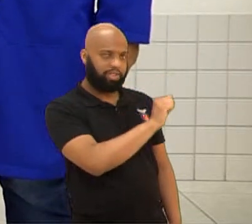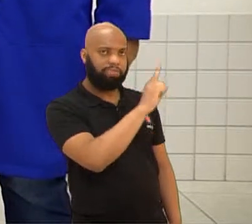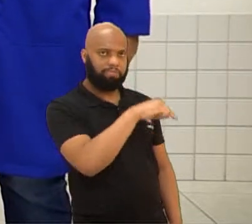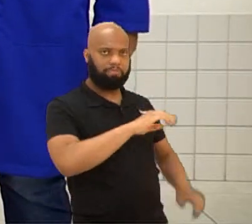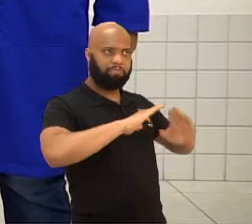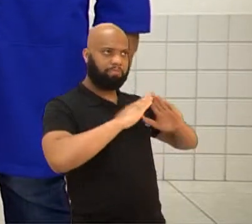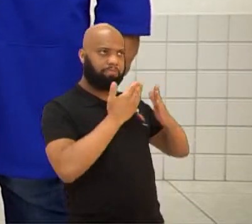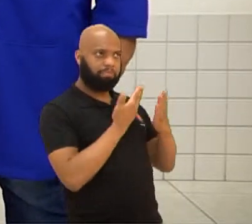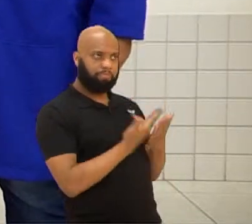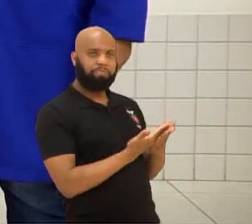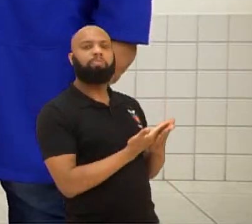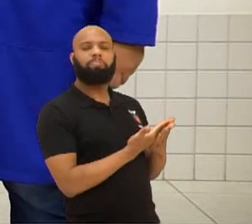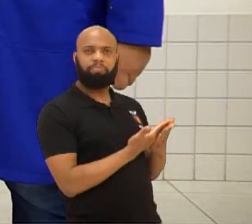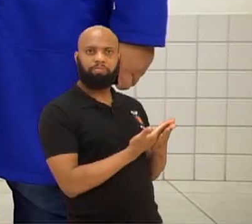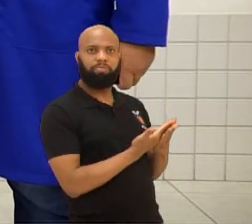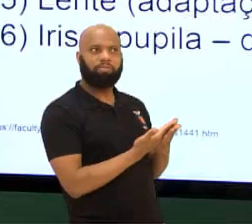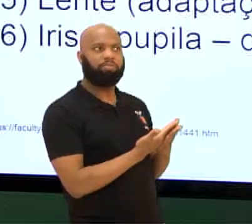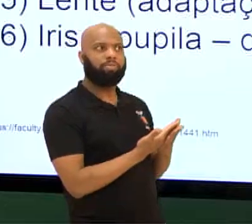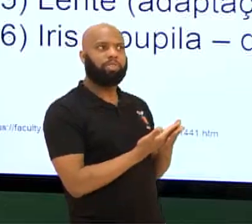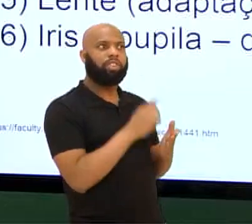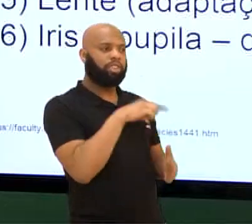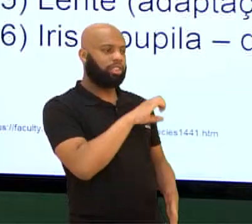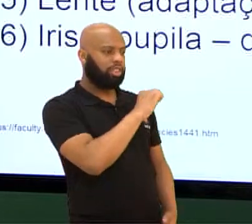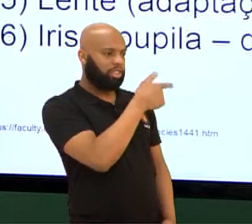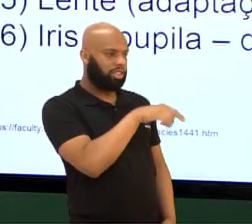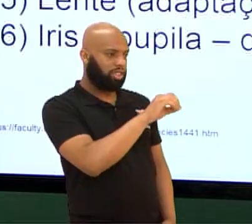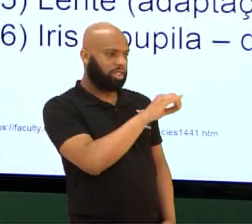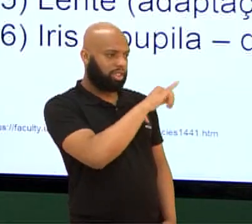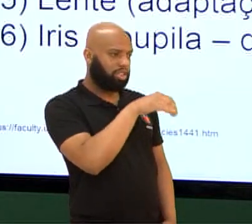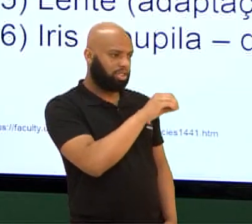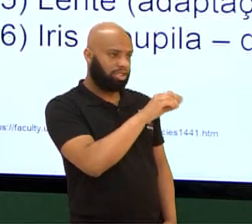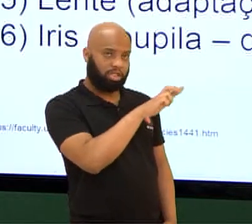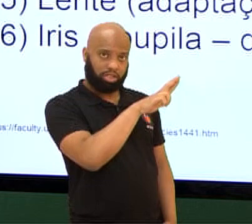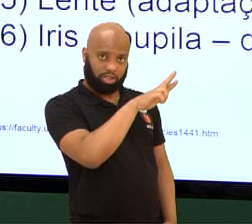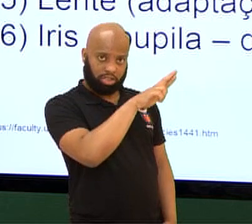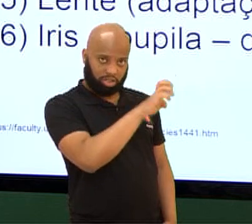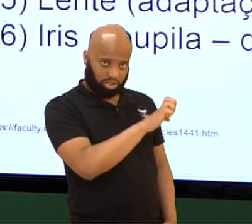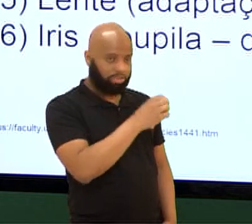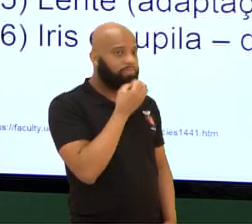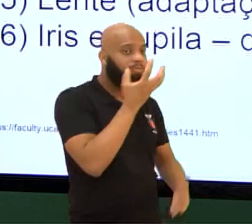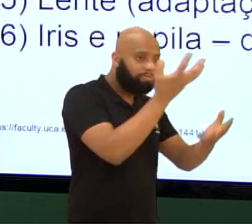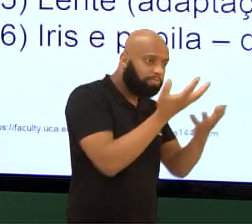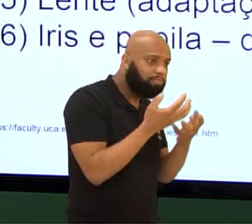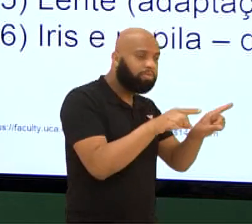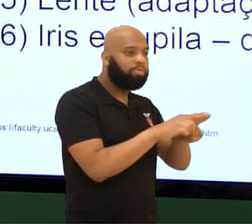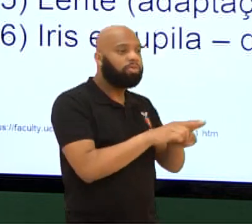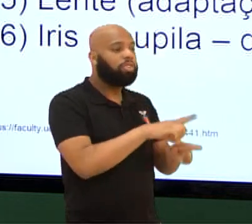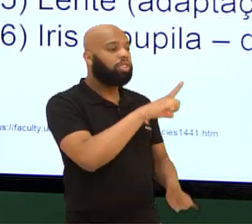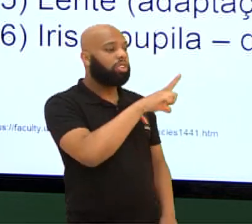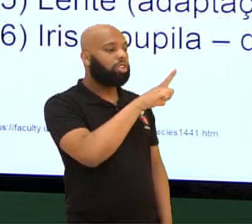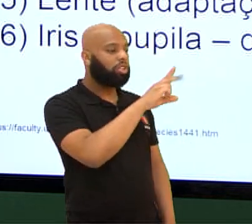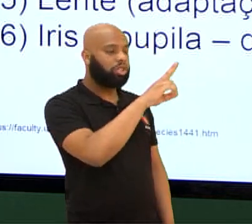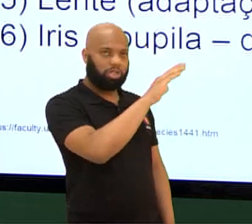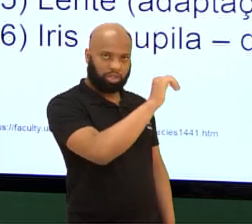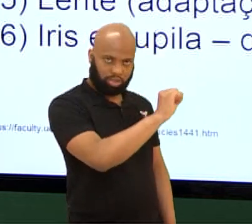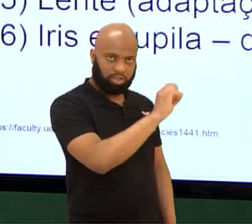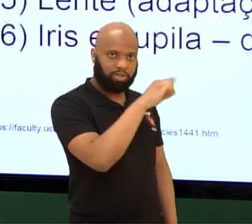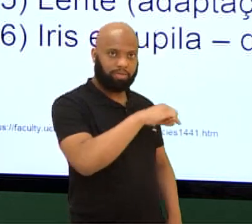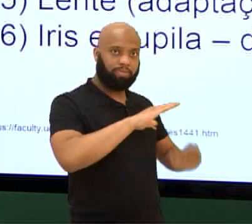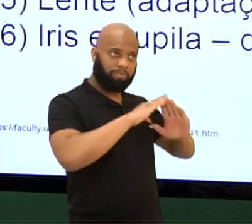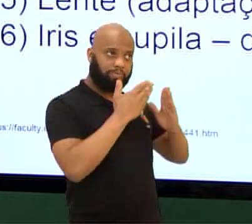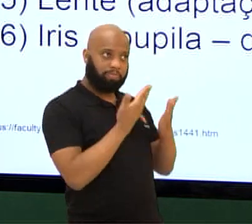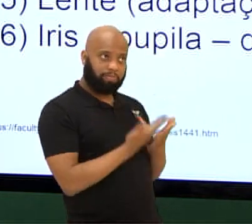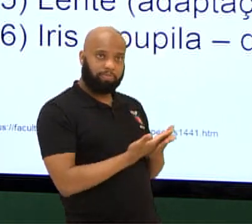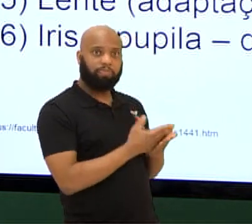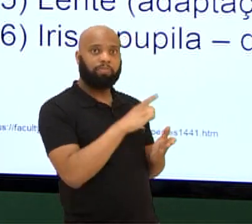Tostes, de Abreu, de São Jorge do Havaí. Seja muito bem-vinda. Temos ali, então, o Lucas Gabriel, do Colégio Estadual Carlos